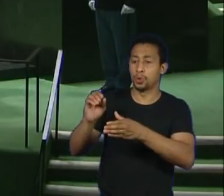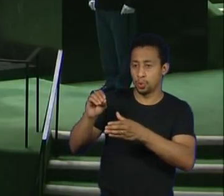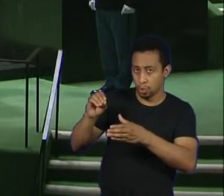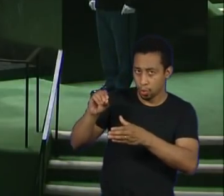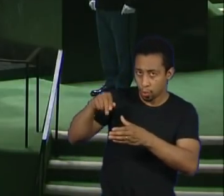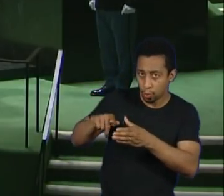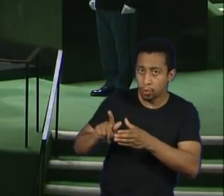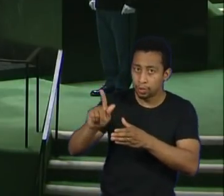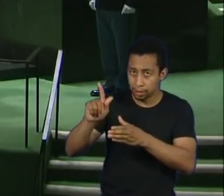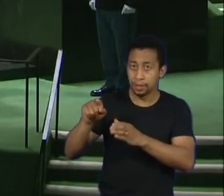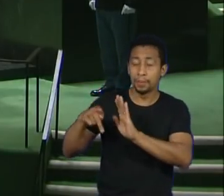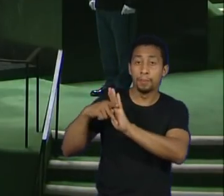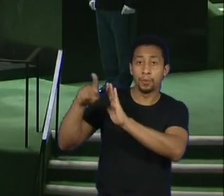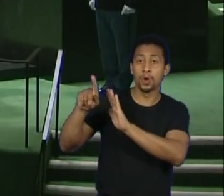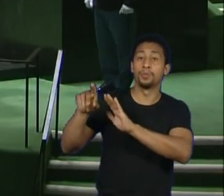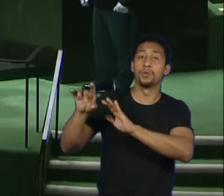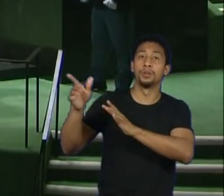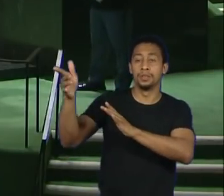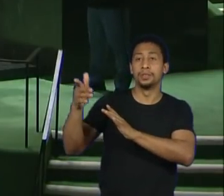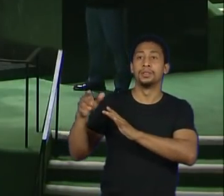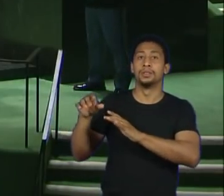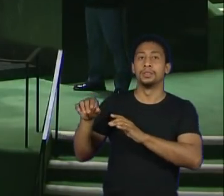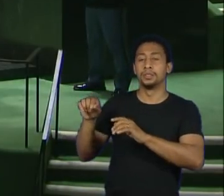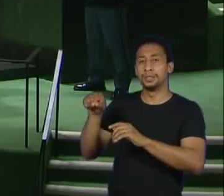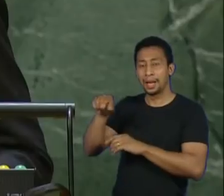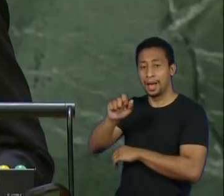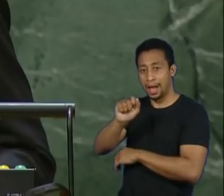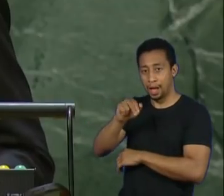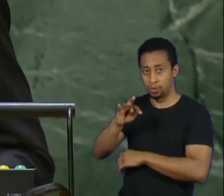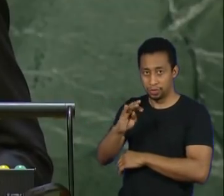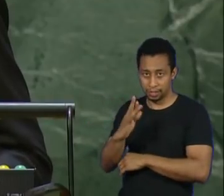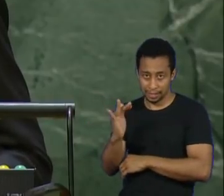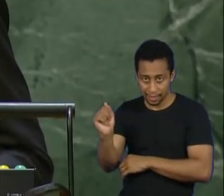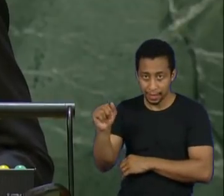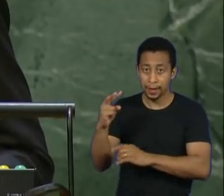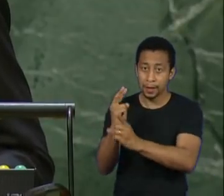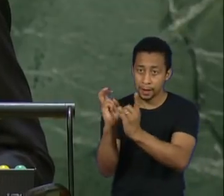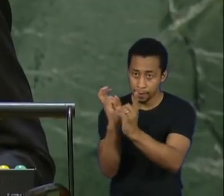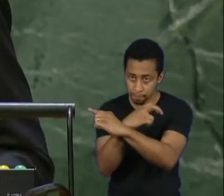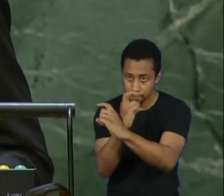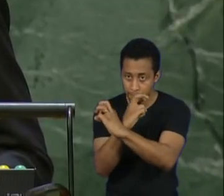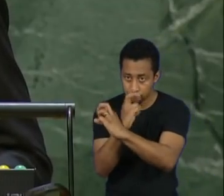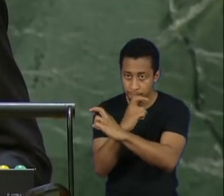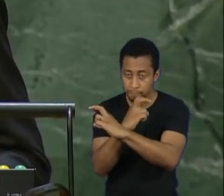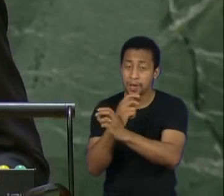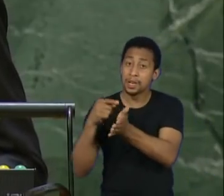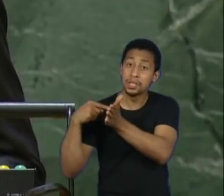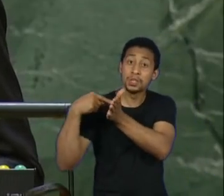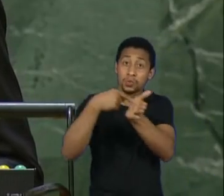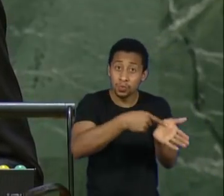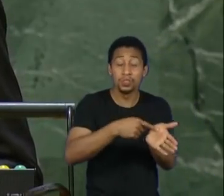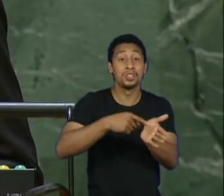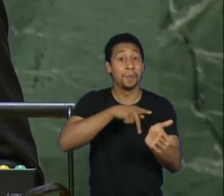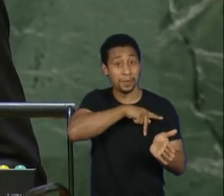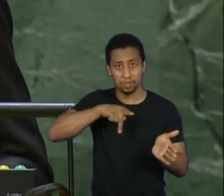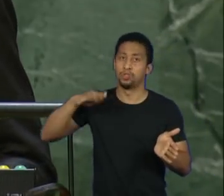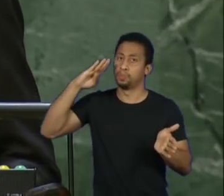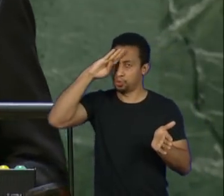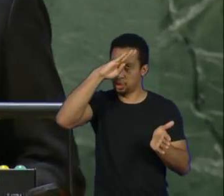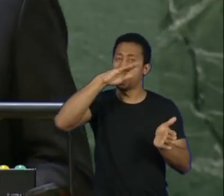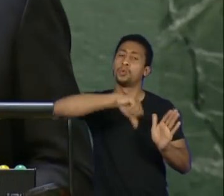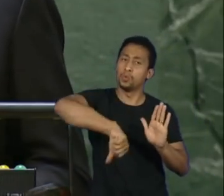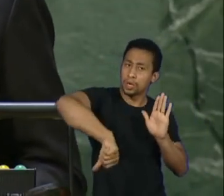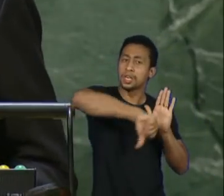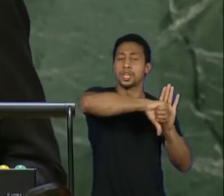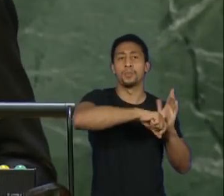governamental austríaca denuncia o presidente Jair Bolsonaro no Tribunal Penal Internacional de Haia por crime contra